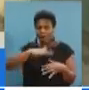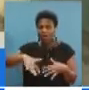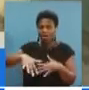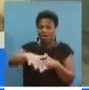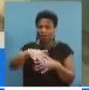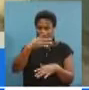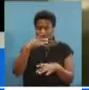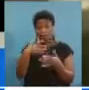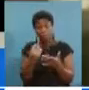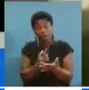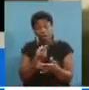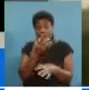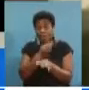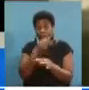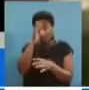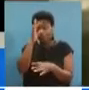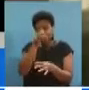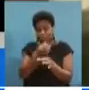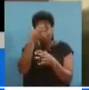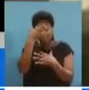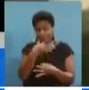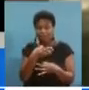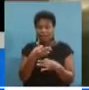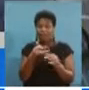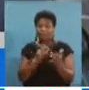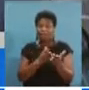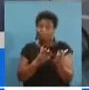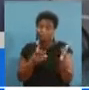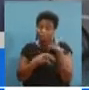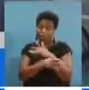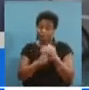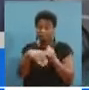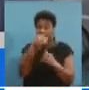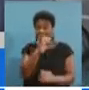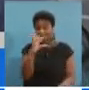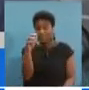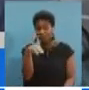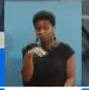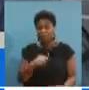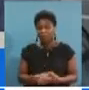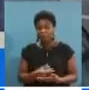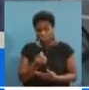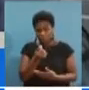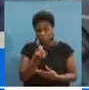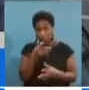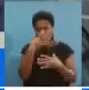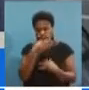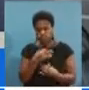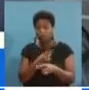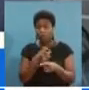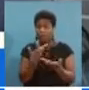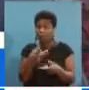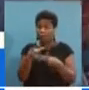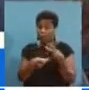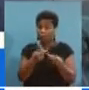eventos e espetáculos. Passará a ser a entrada principal do CCM. Temos a verba garantida porque estamos neste momento a fazer a avaliação dos projetos já